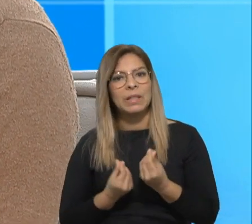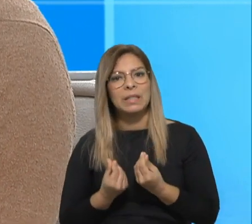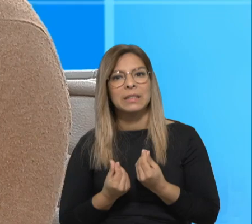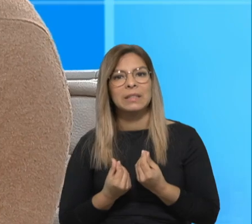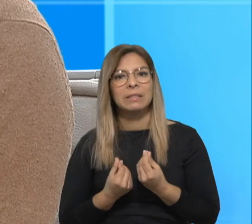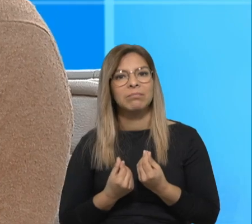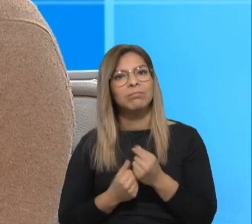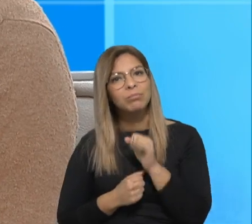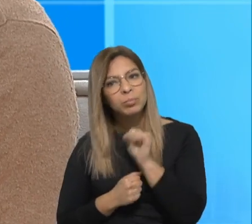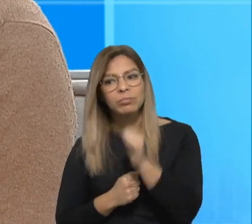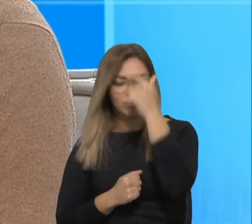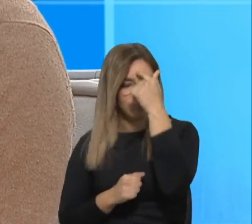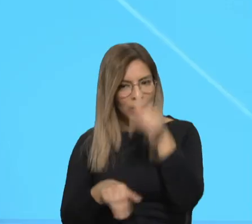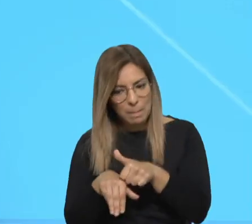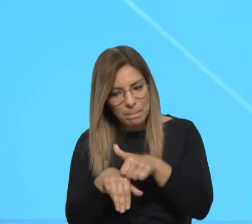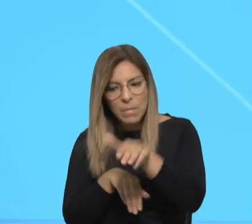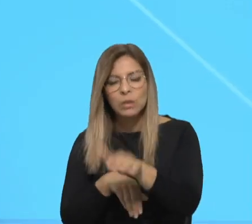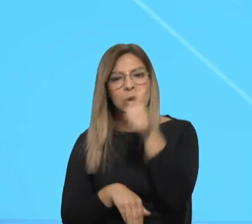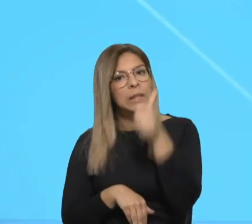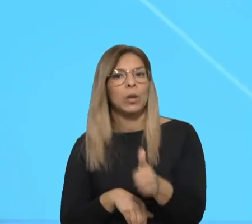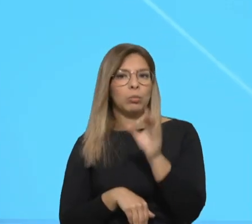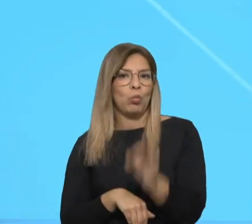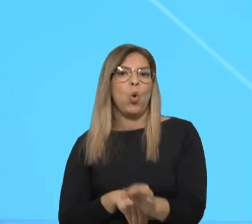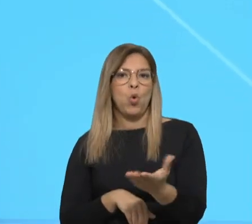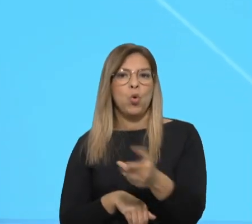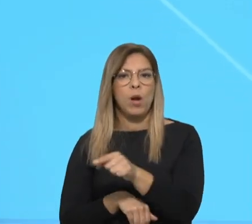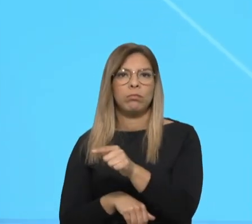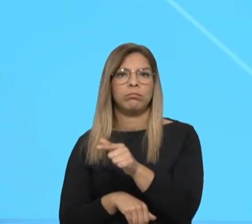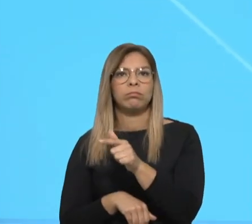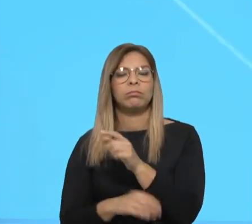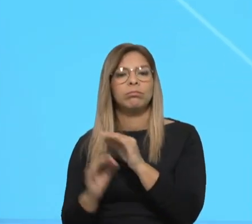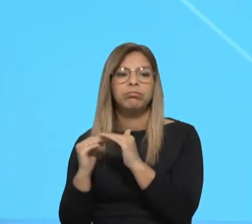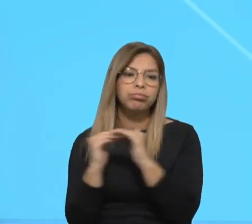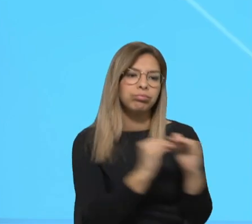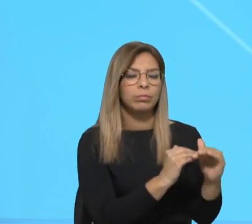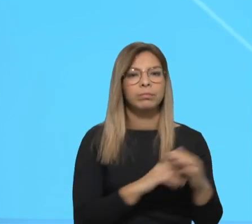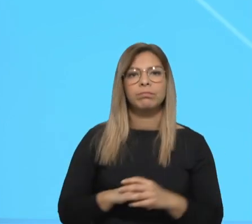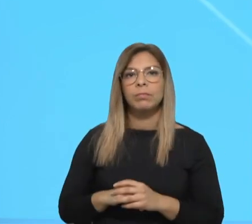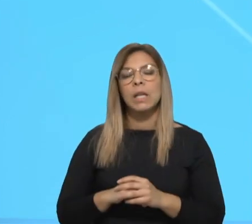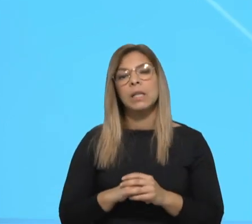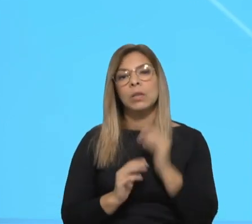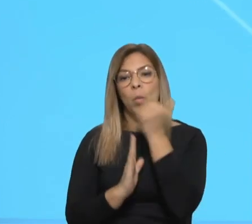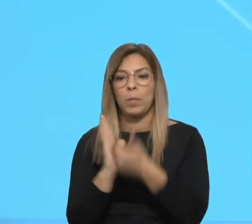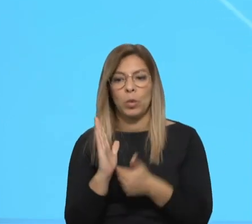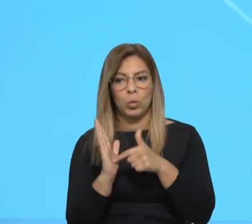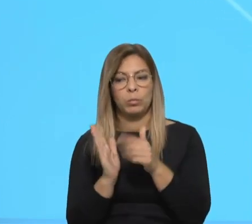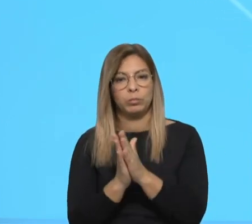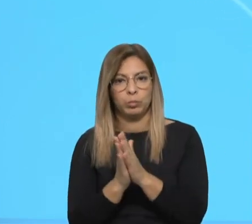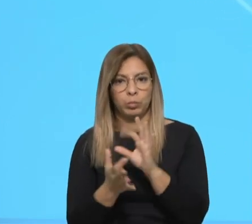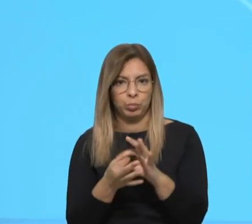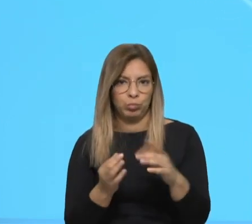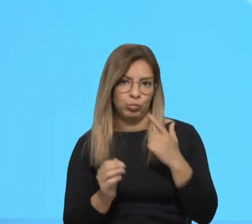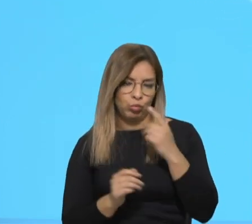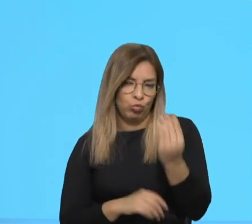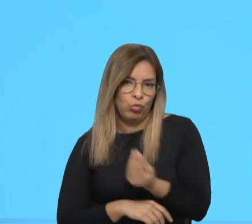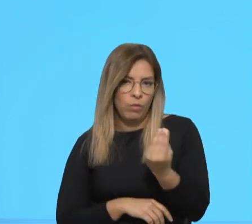estarem no passo certo, ou na página, todos na mesma página. Diz o Departamento Nacional da Pastoral Juvenil que o sucesso deste processo depende